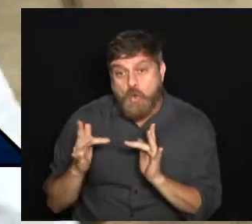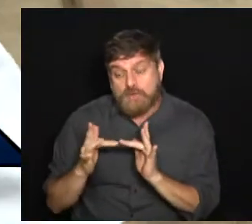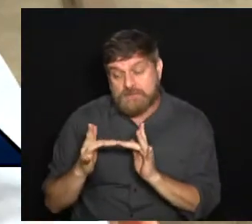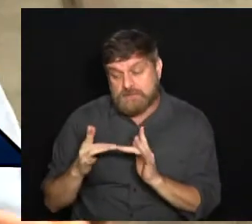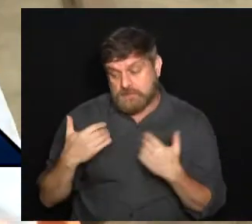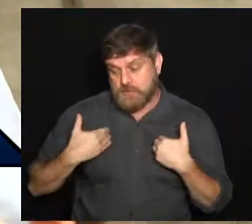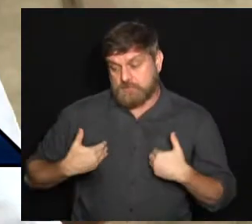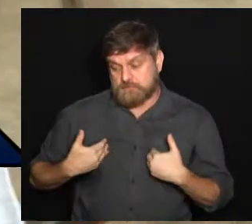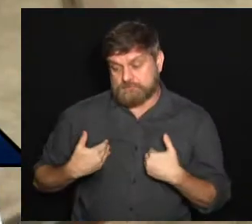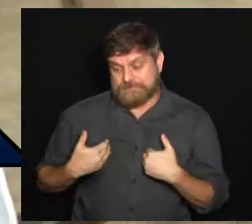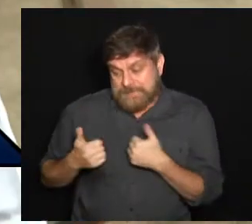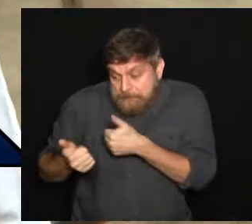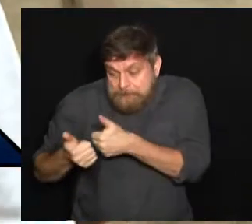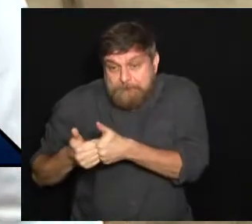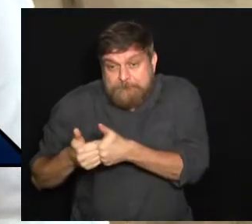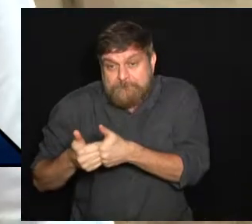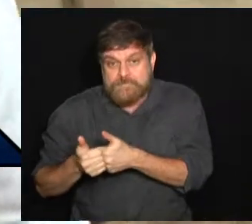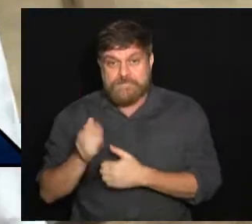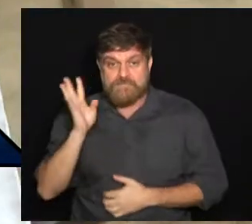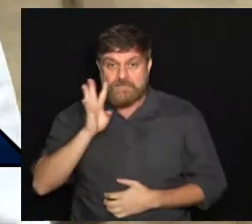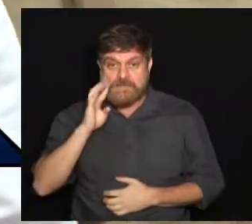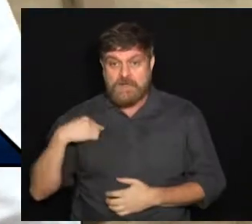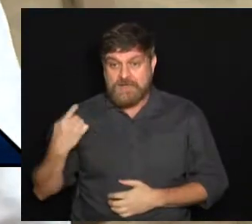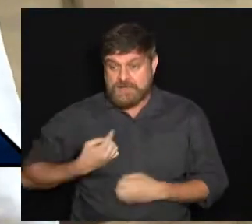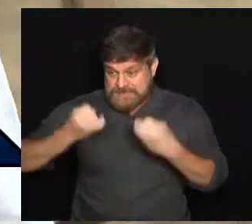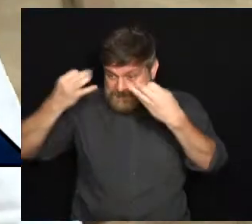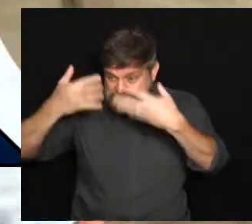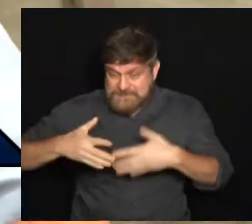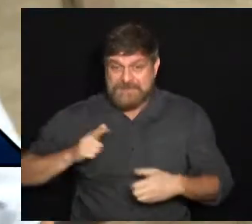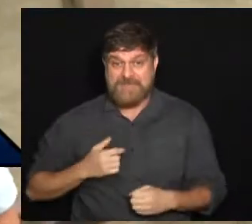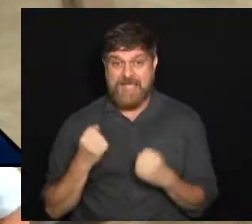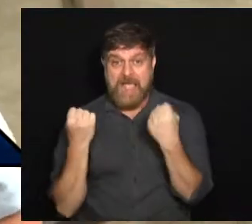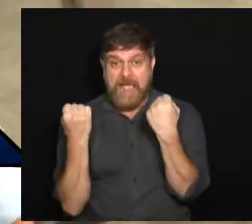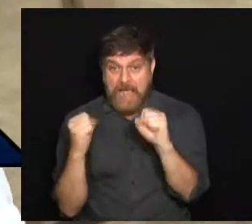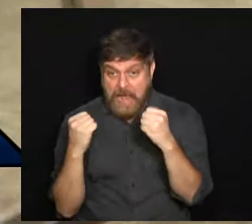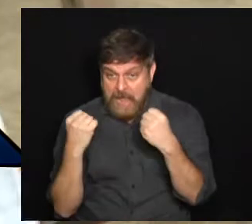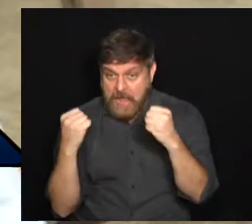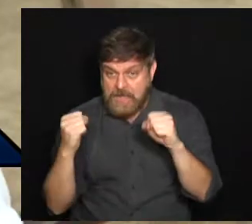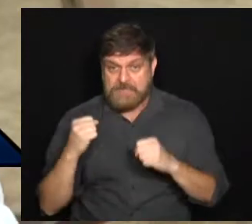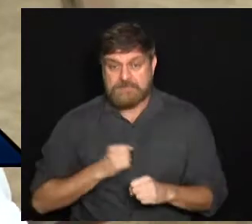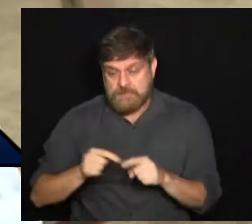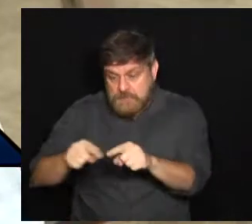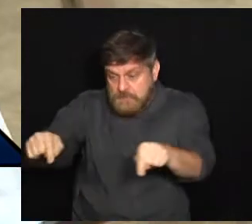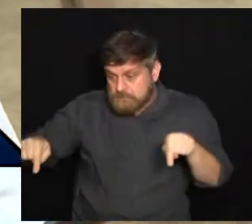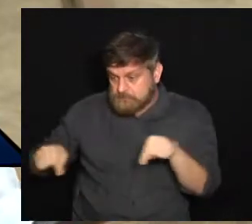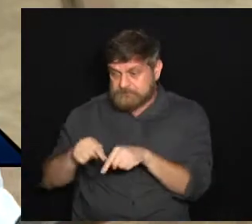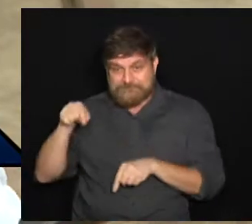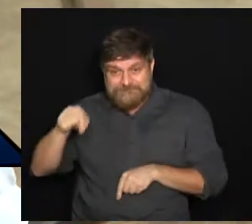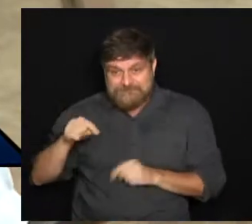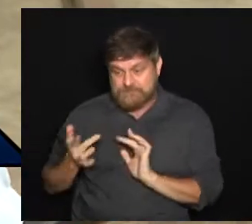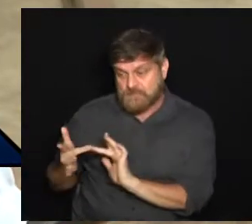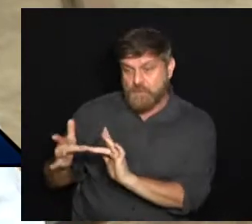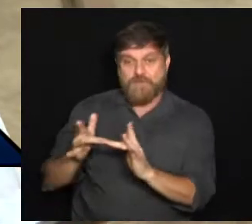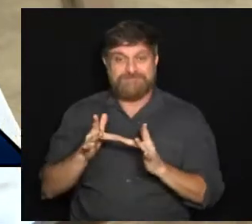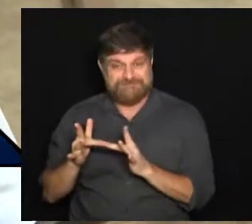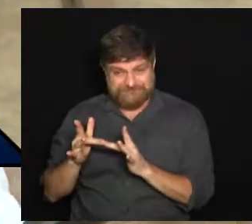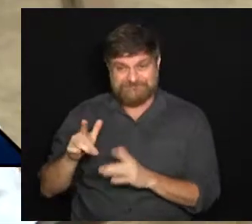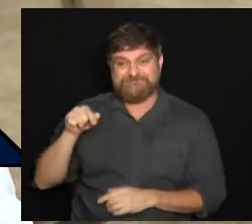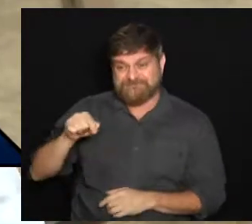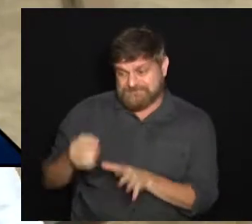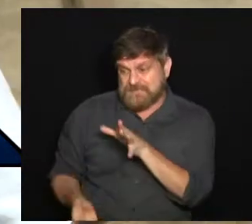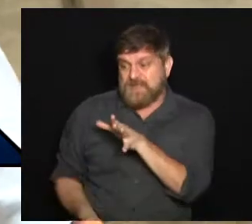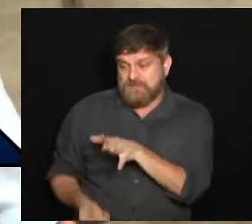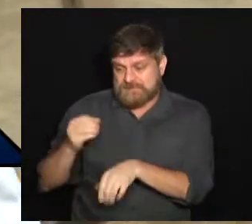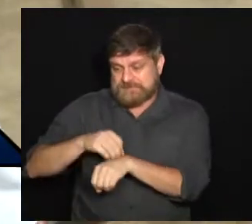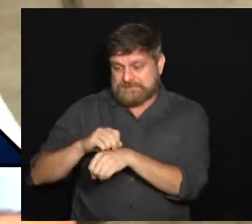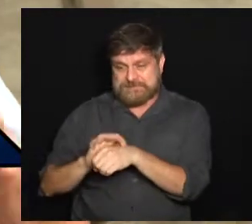e não fique próximo, né? Acho que é legal a gente falar da etiqueta respiratória. A academia, por definição, é um ambiente de compartilhamento desse tipo de agente,